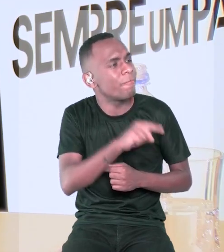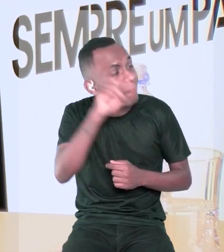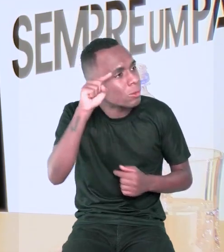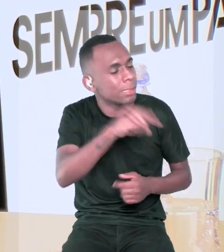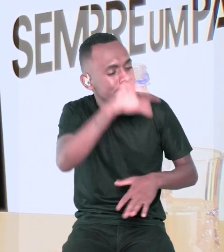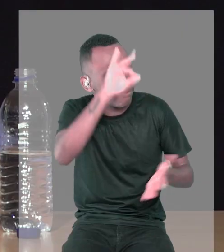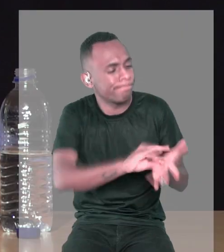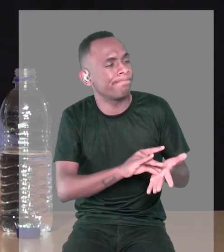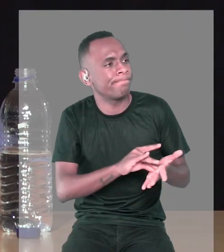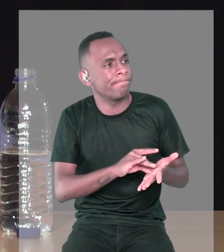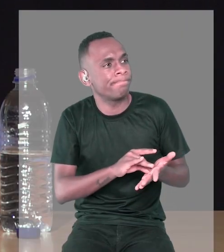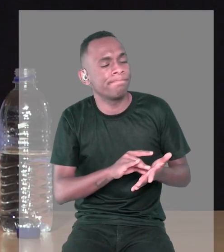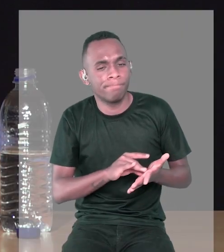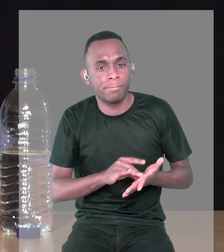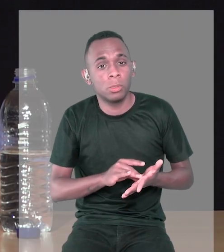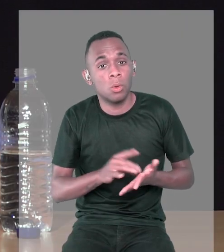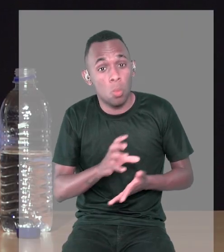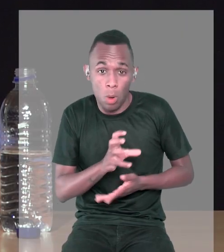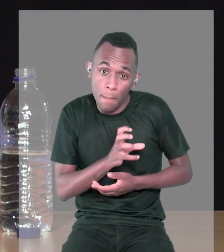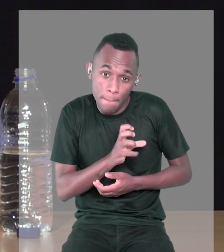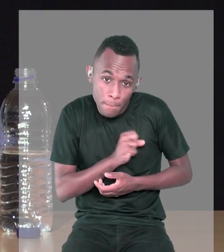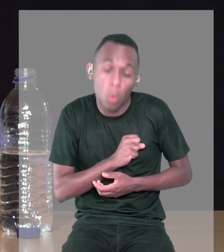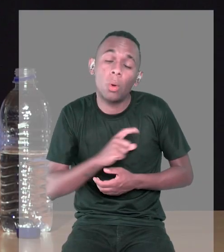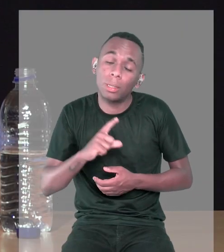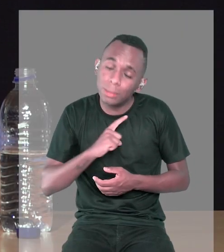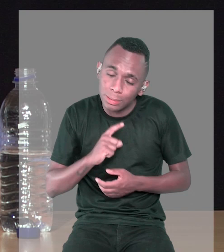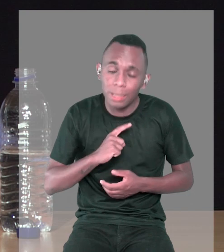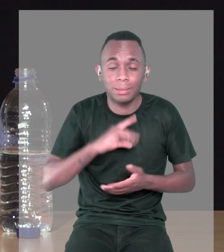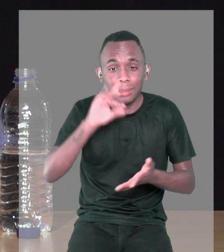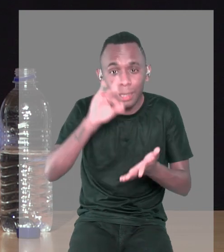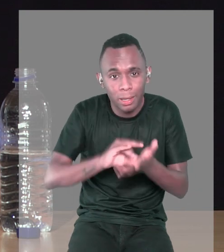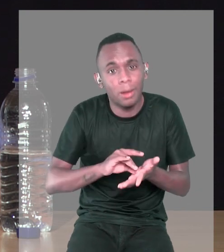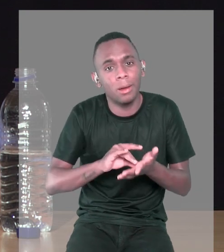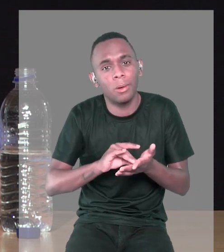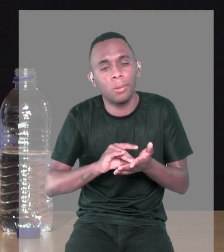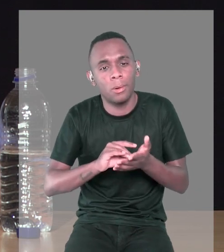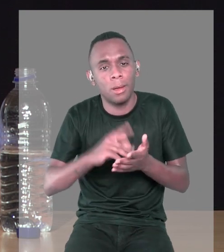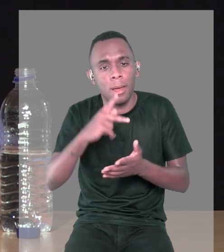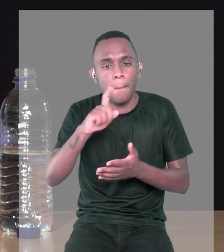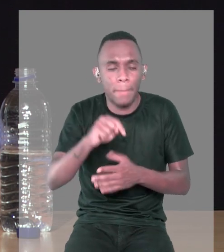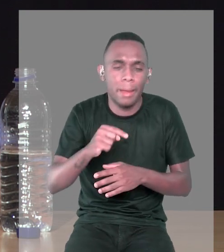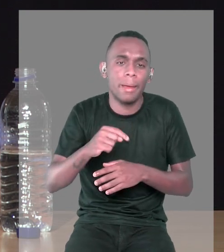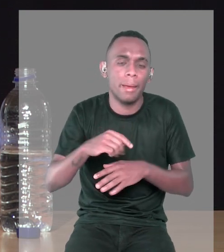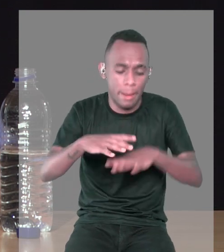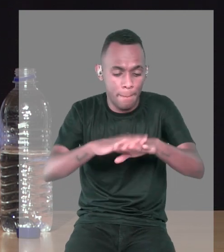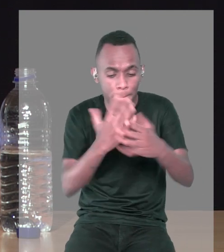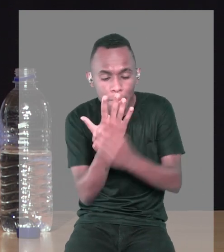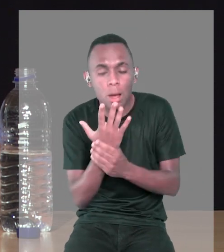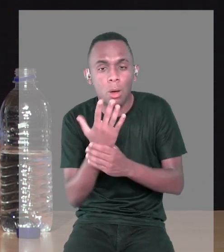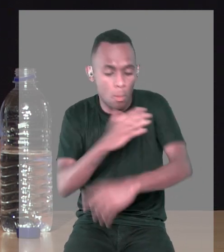Você é você. O amor tem essa realidade do corpo, pé,